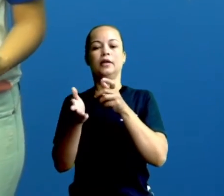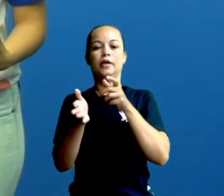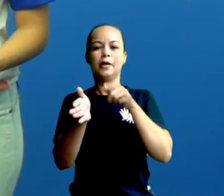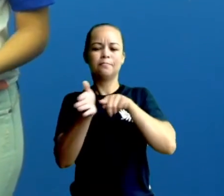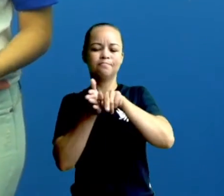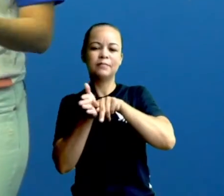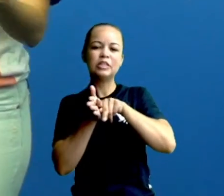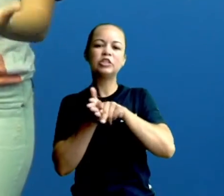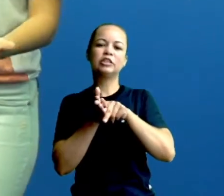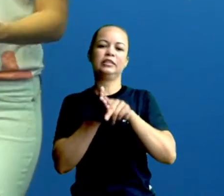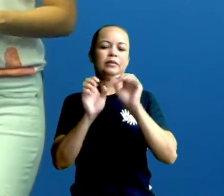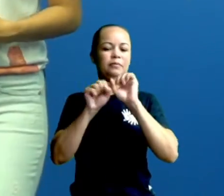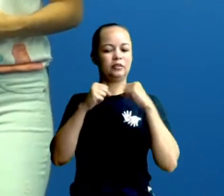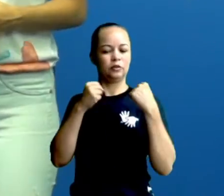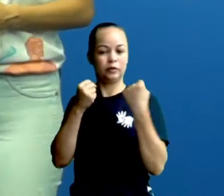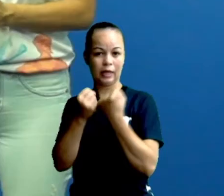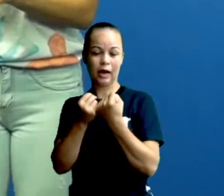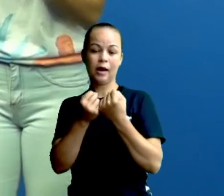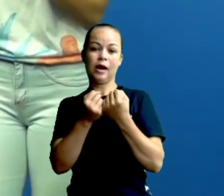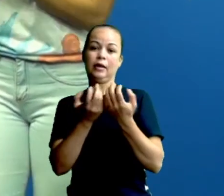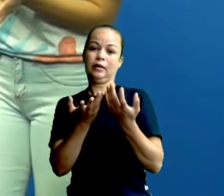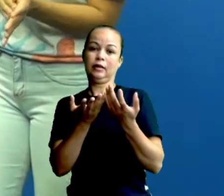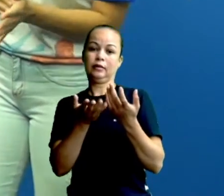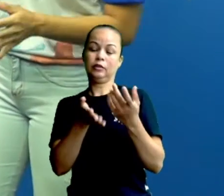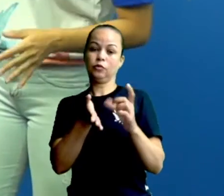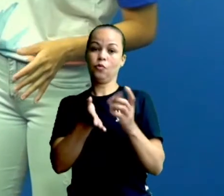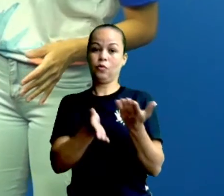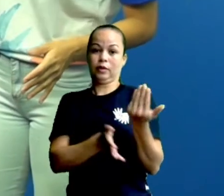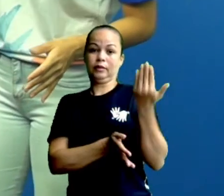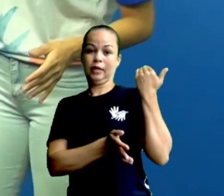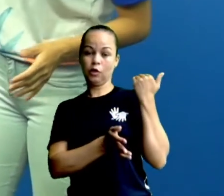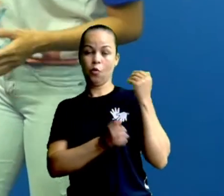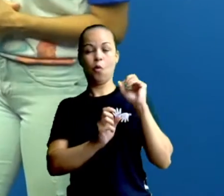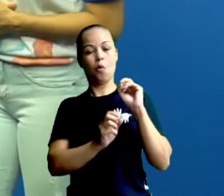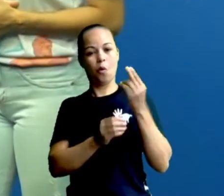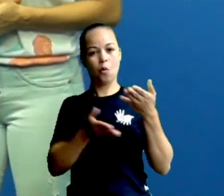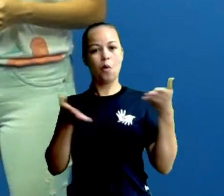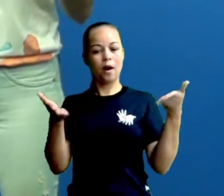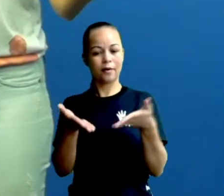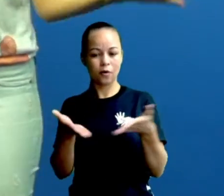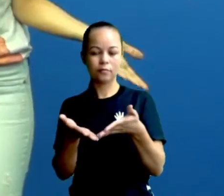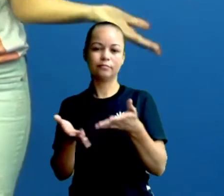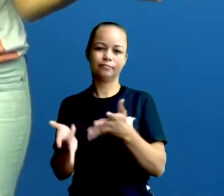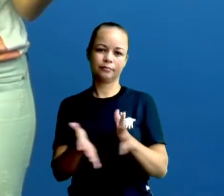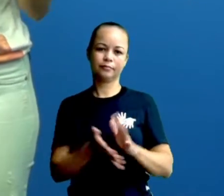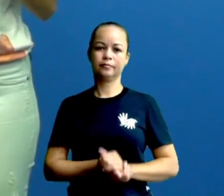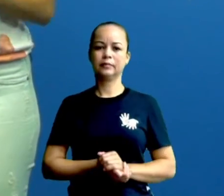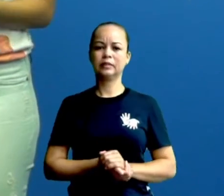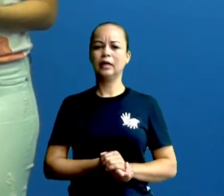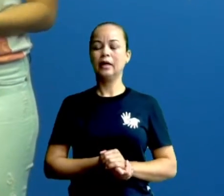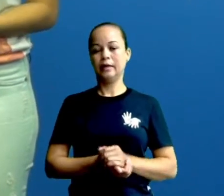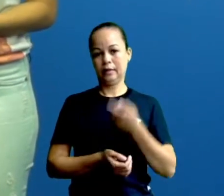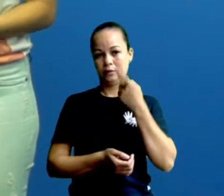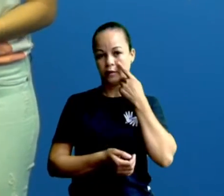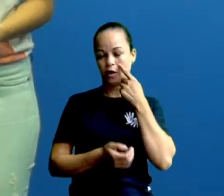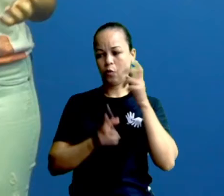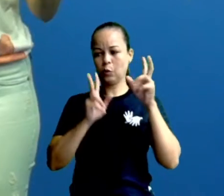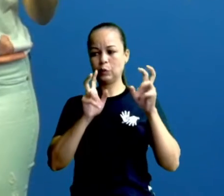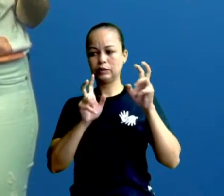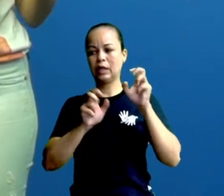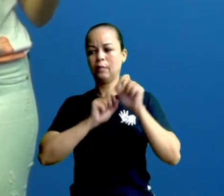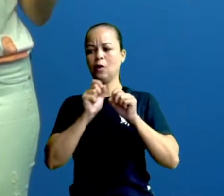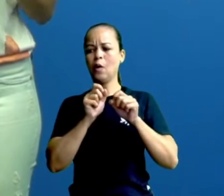tanto anterior a esta quanto esta que nós estamos inseridos. Então, vejam só, o que é pesquisa científica